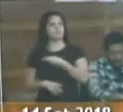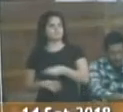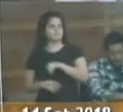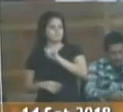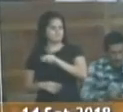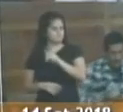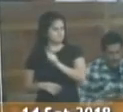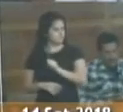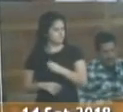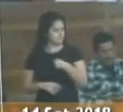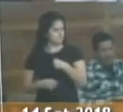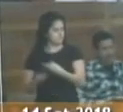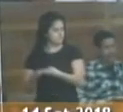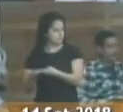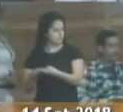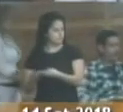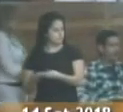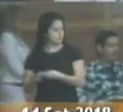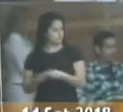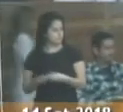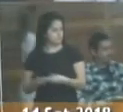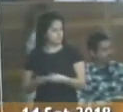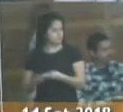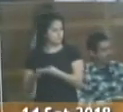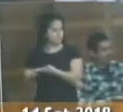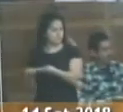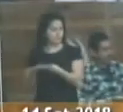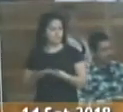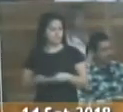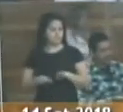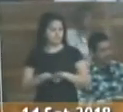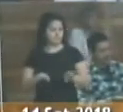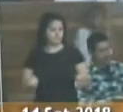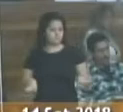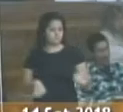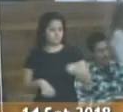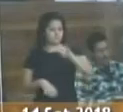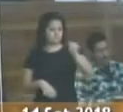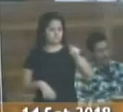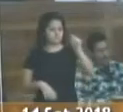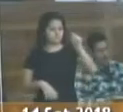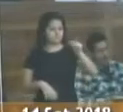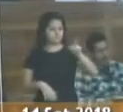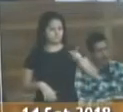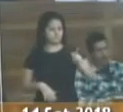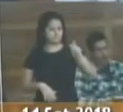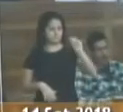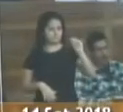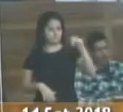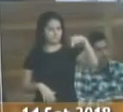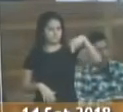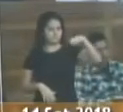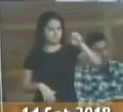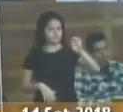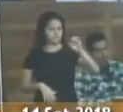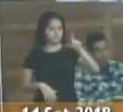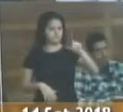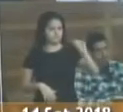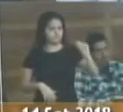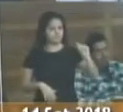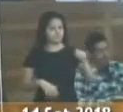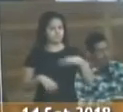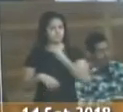inclusive, convido, toma a liberdade, deputado, de convidá-lo à mesa, Zaganelli, por gentileza, que depois vai fazer